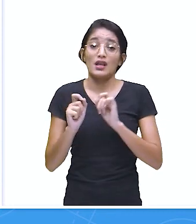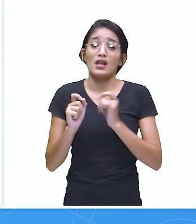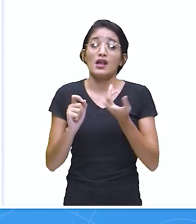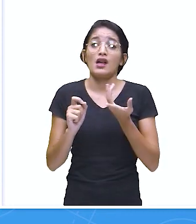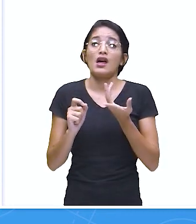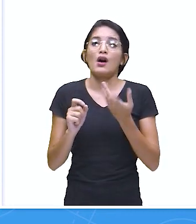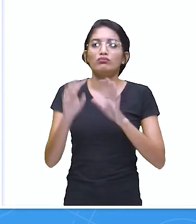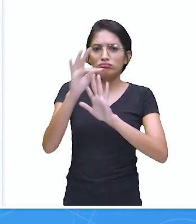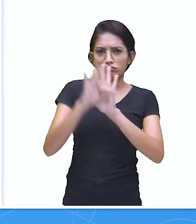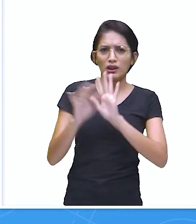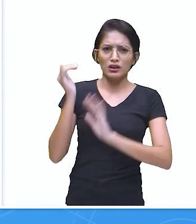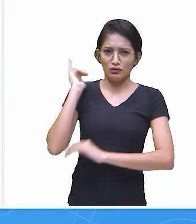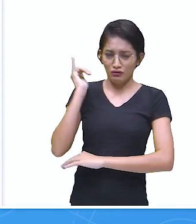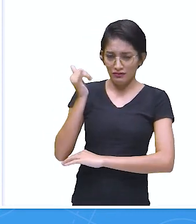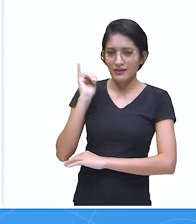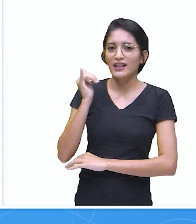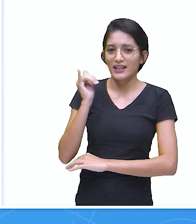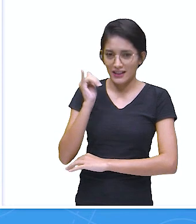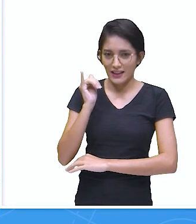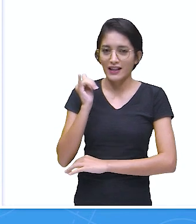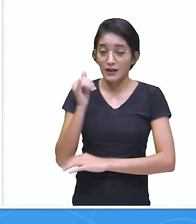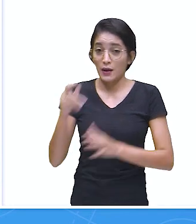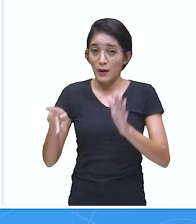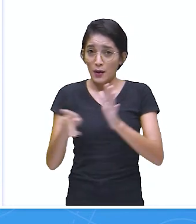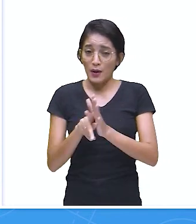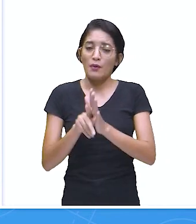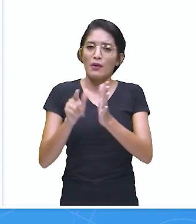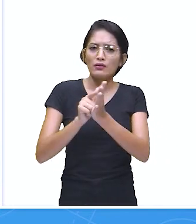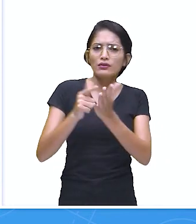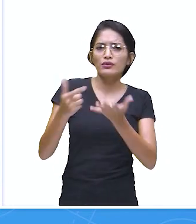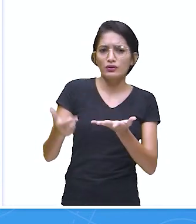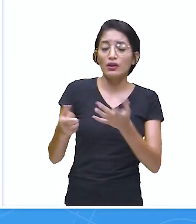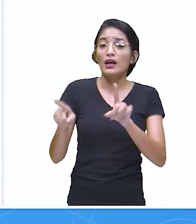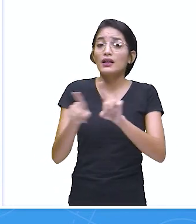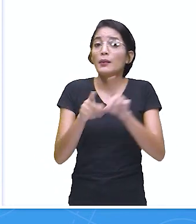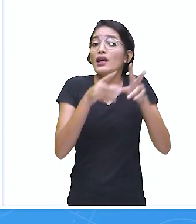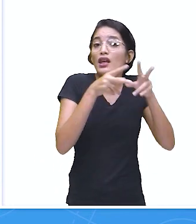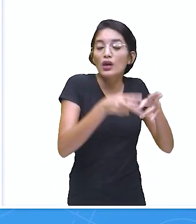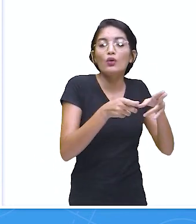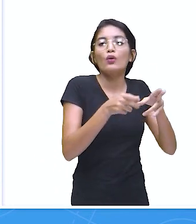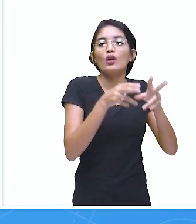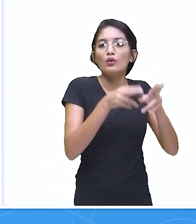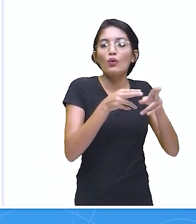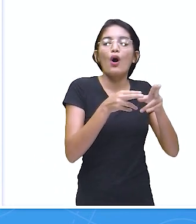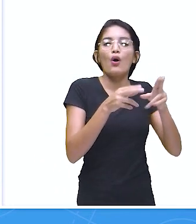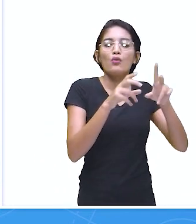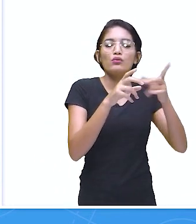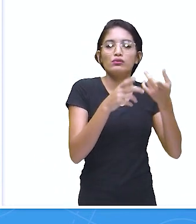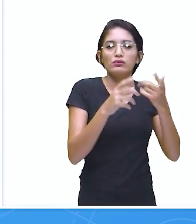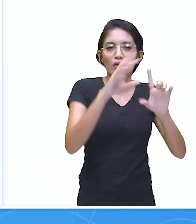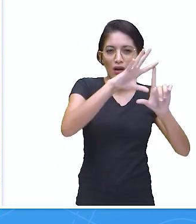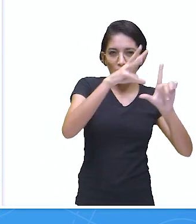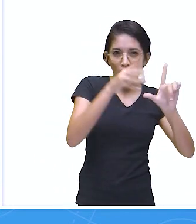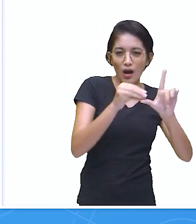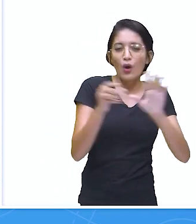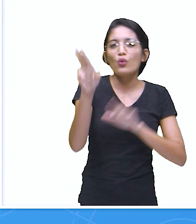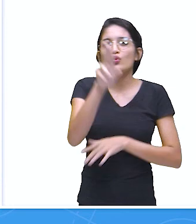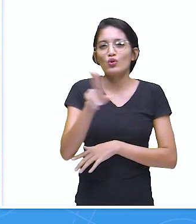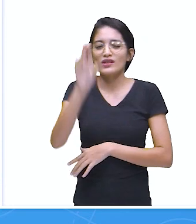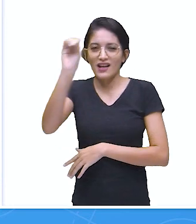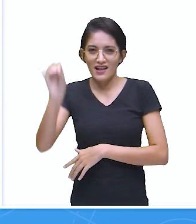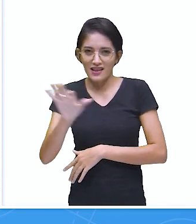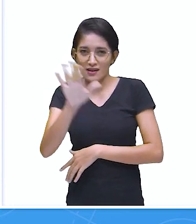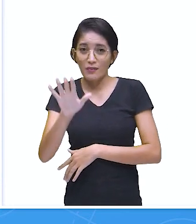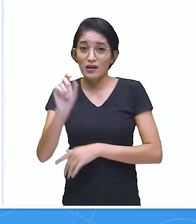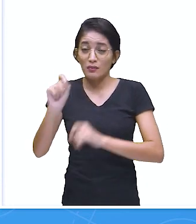narrativo, elemento narrativo do jornalismo, que como Cartoon se utiliza da imagem. É apresentada em